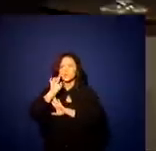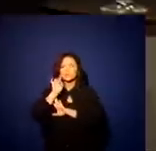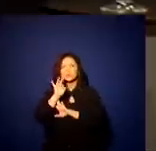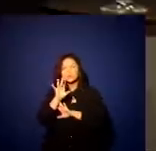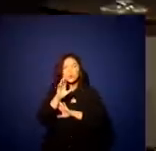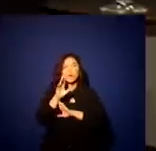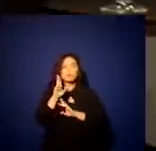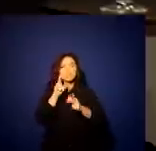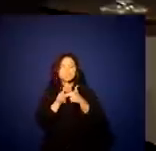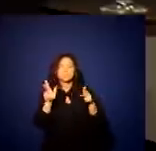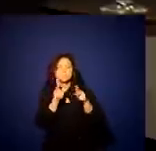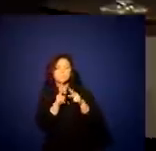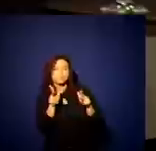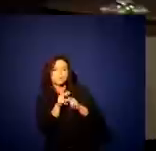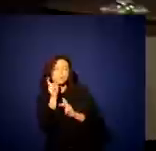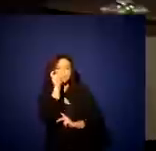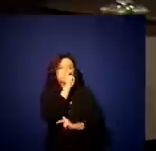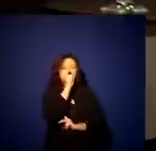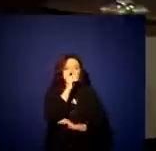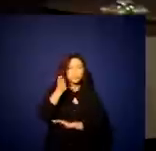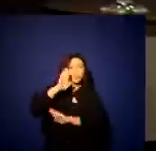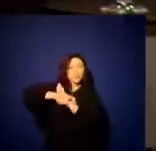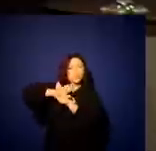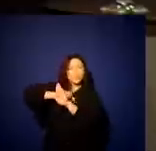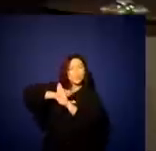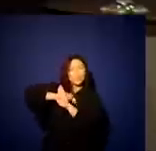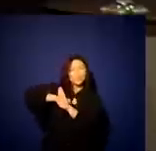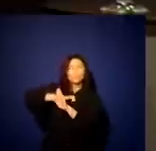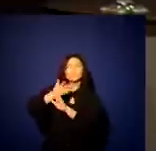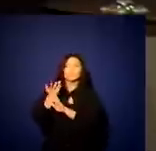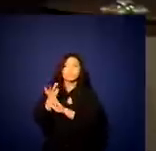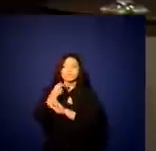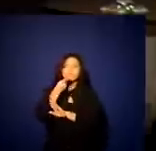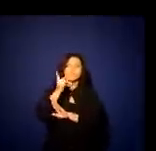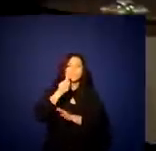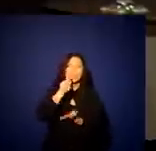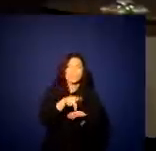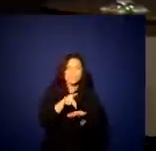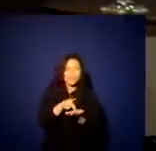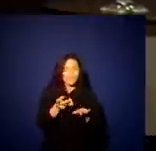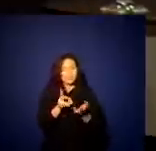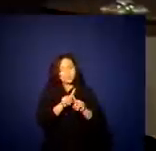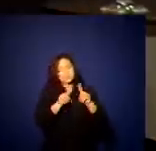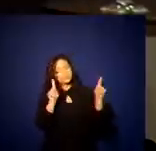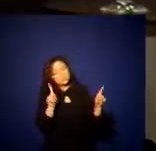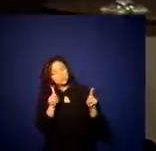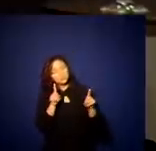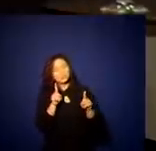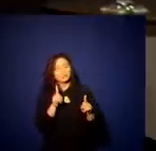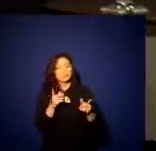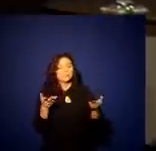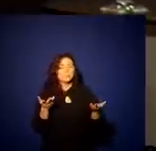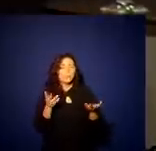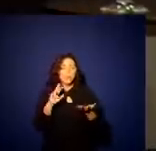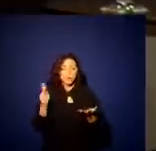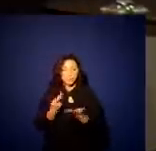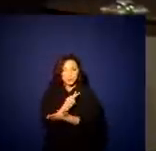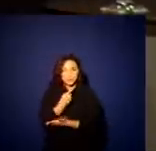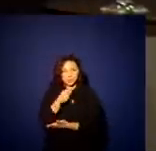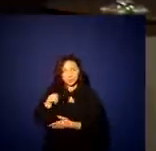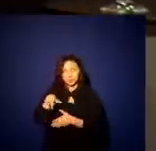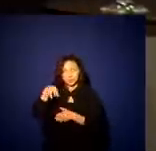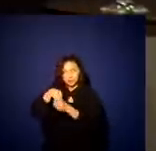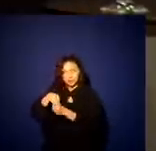fica essa lição de fato Mas voltando aqui para o evento da Americanas eu acho que é a narrativa